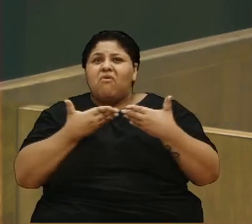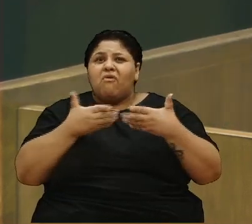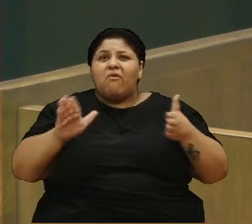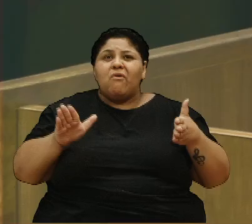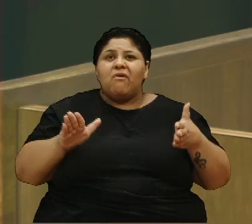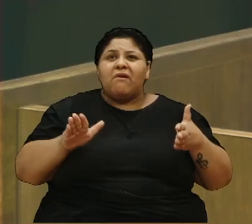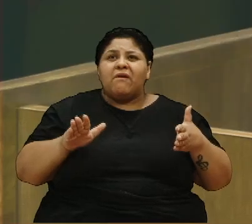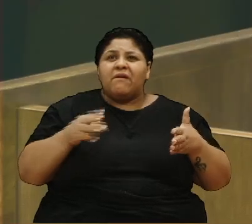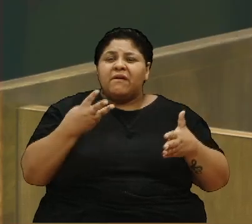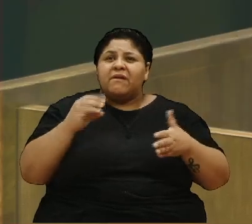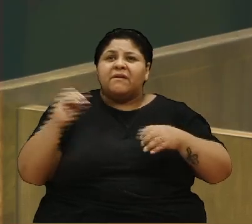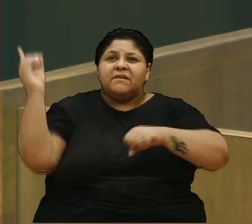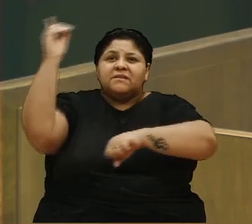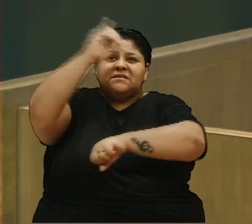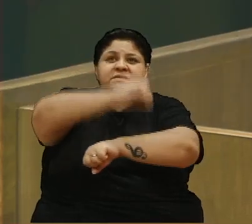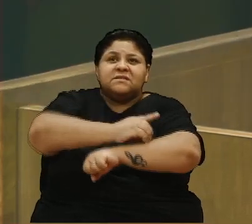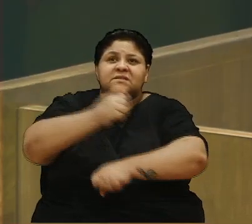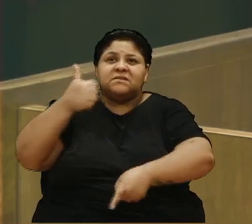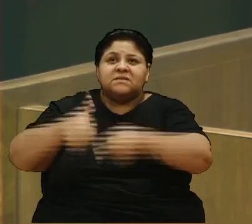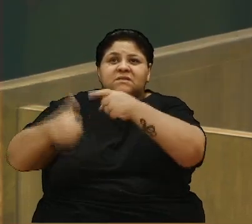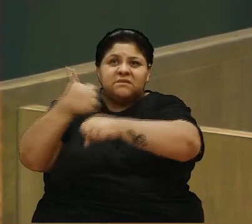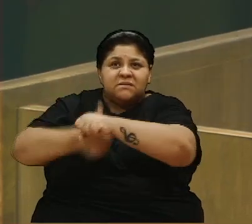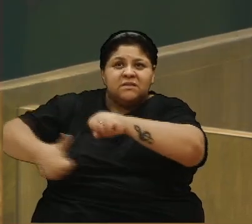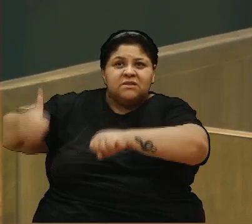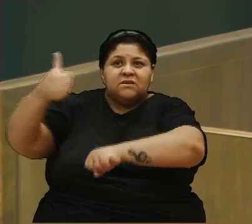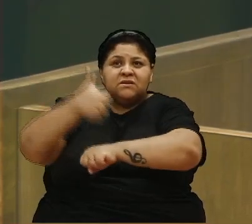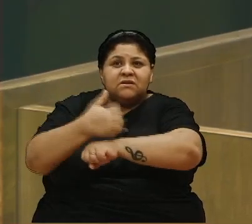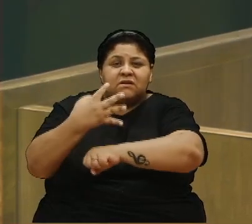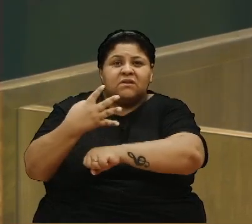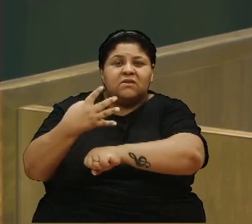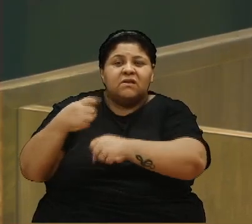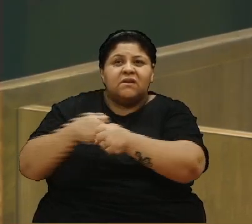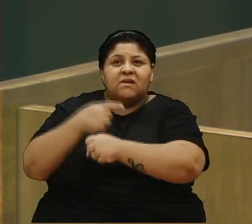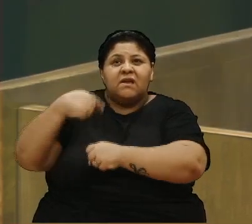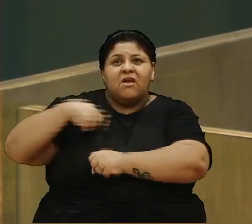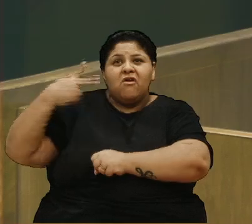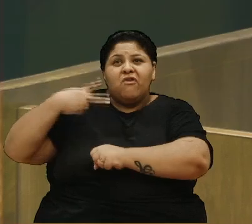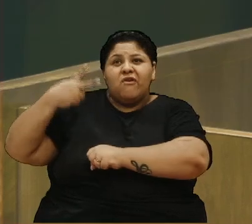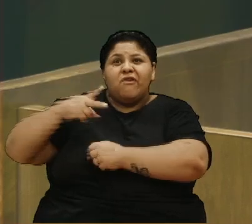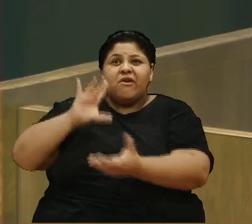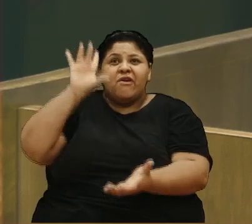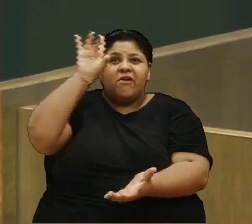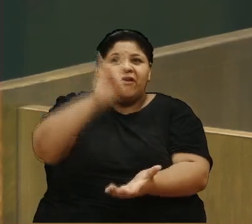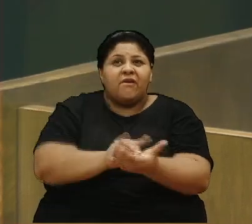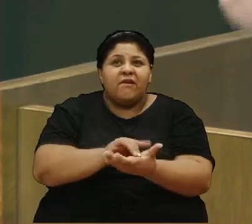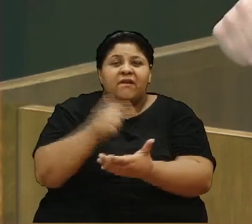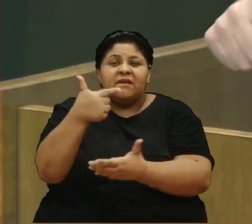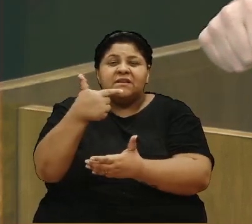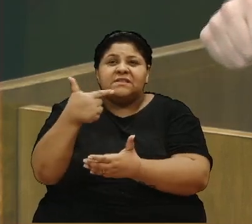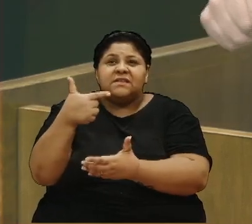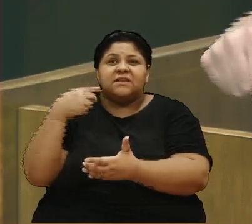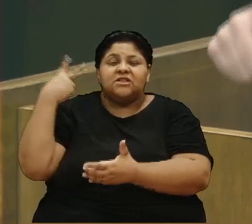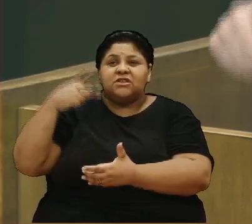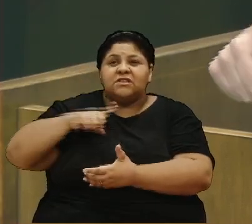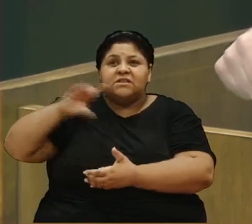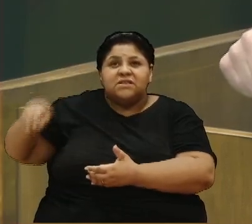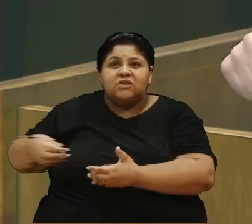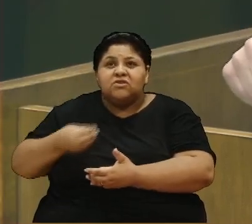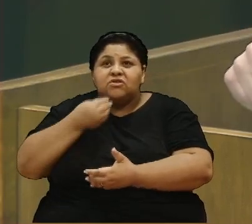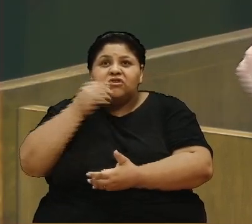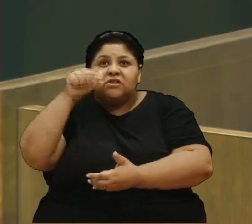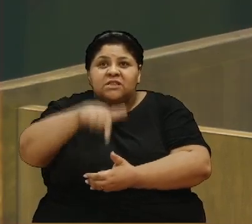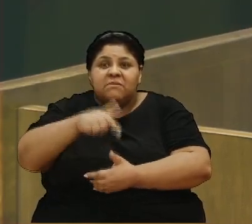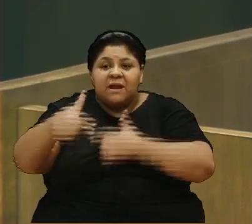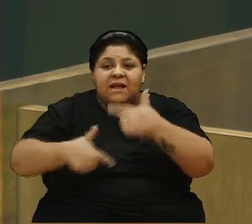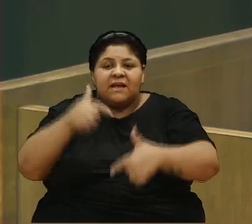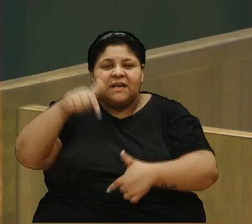pelo menos 30 dias para a primeira suplente em 4 anos? Eu, como vereador titular, eu abri para 7 vereadores ter a oportunidade de assumir esta